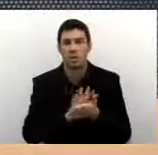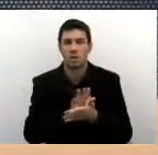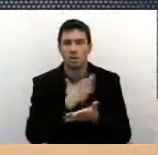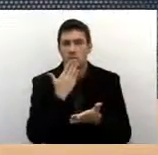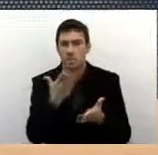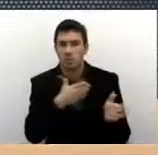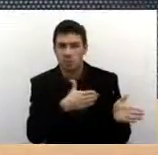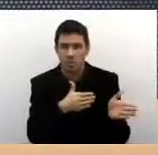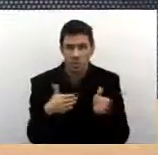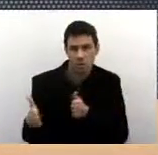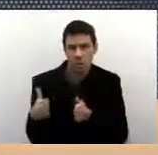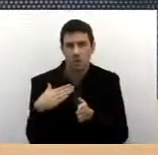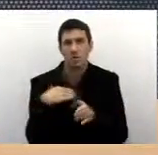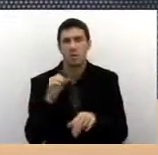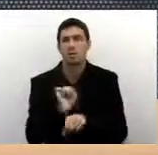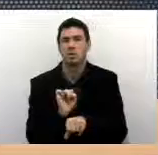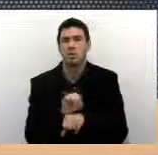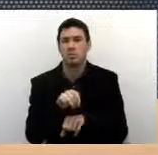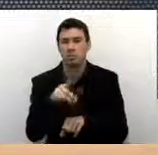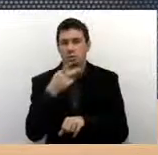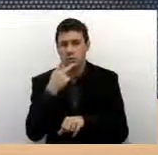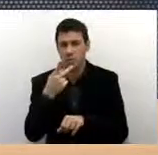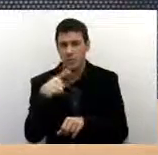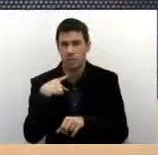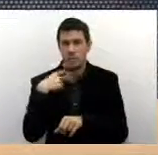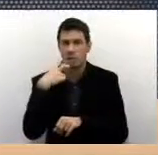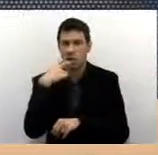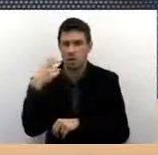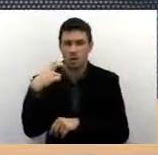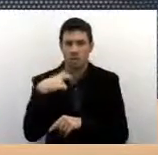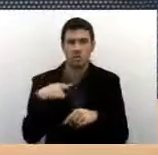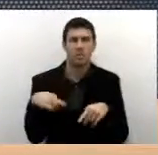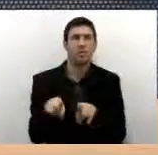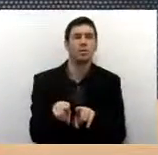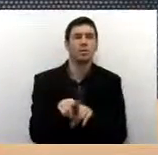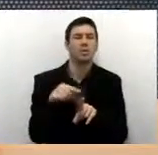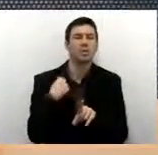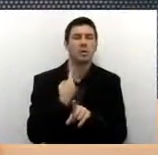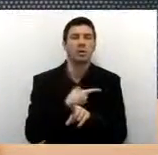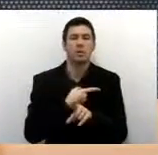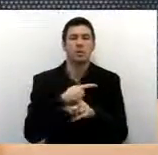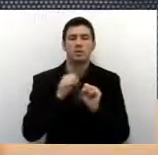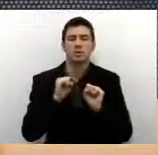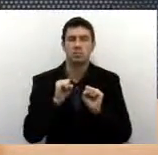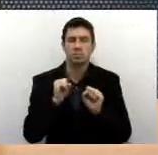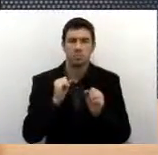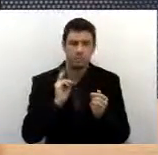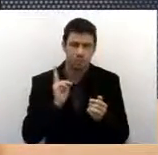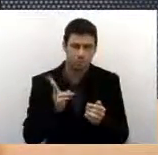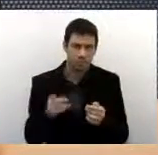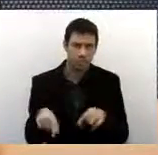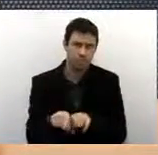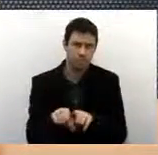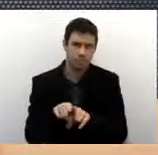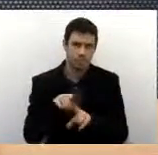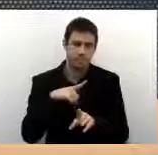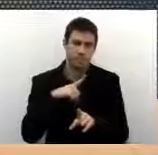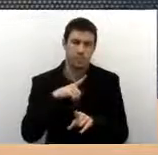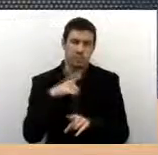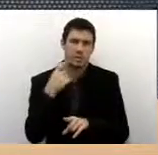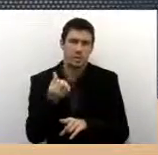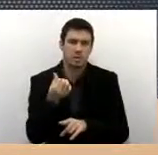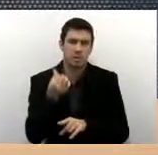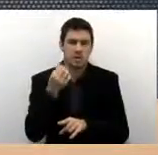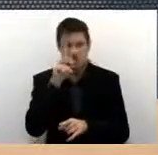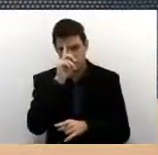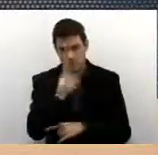que da próxima vez o senhor possa fazer num tom um pouco mais alto. Sabendo também que este nobre vereador, que é detentor de 6 mandatos, já